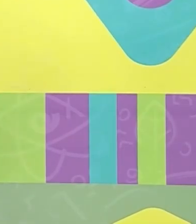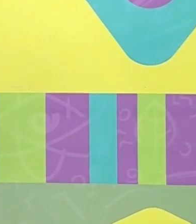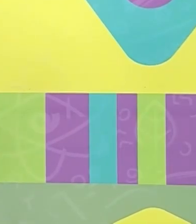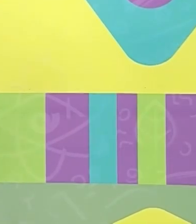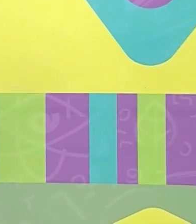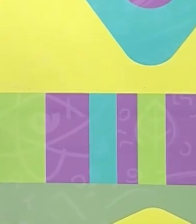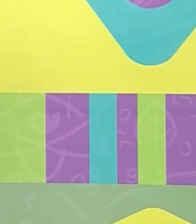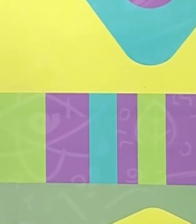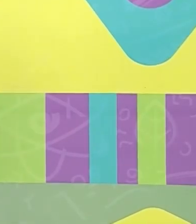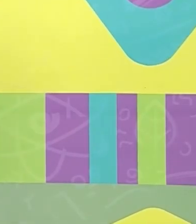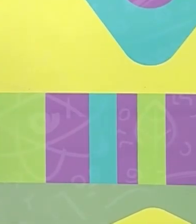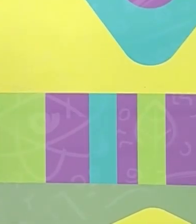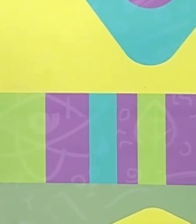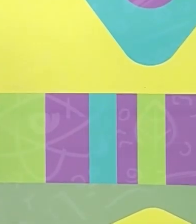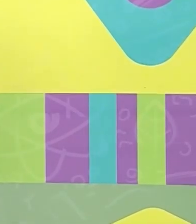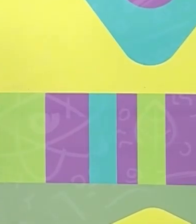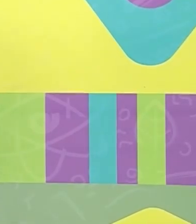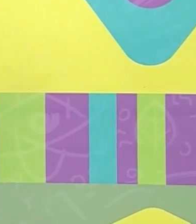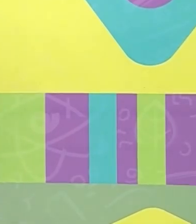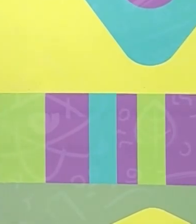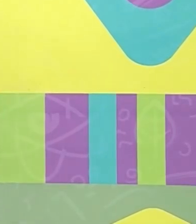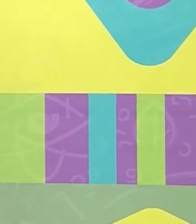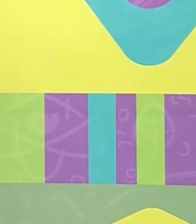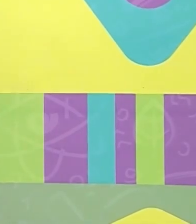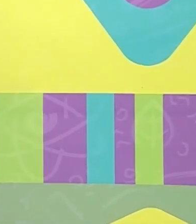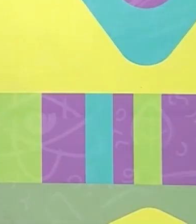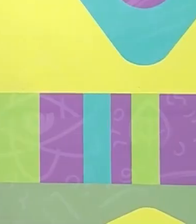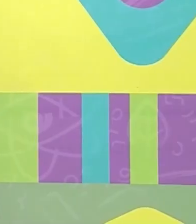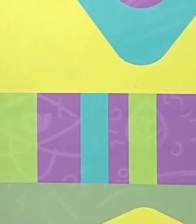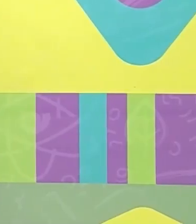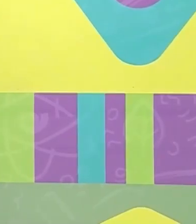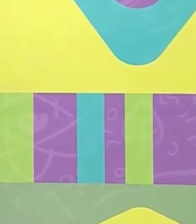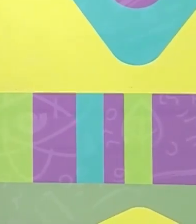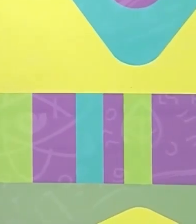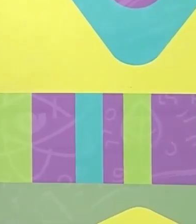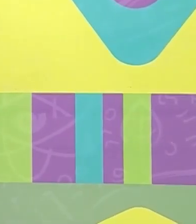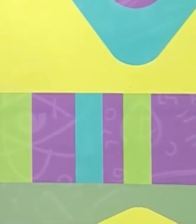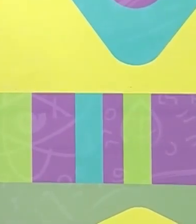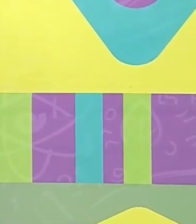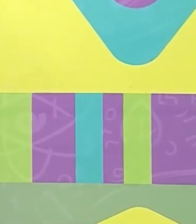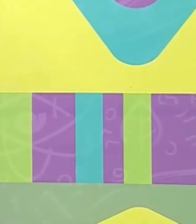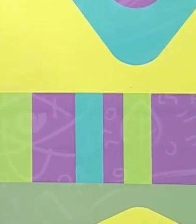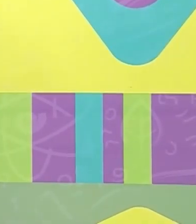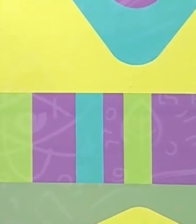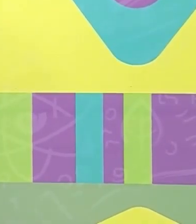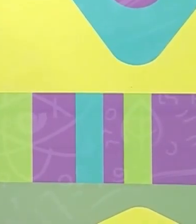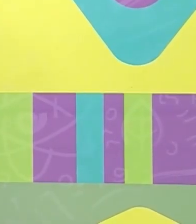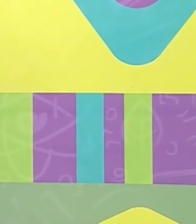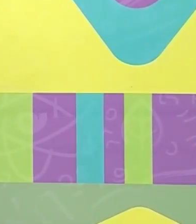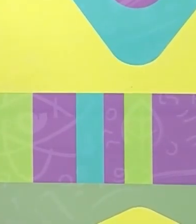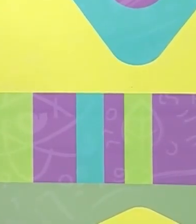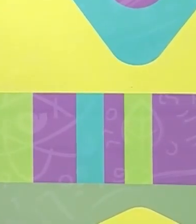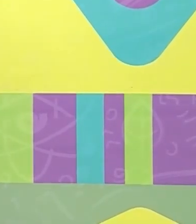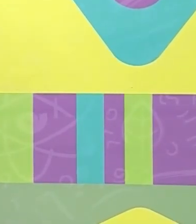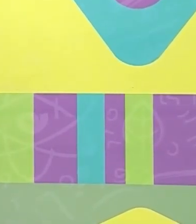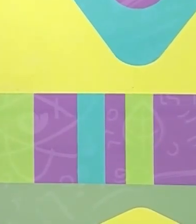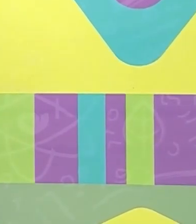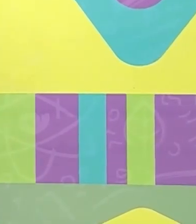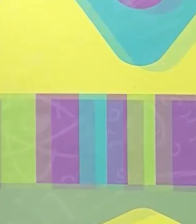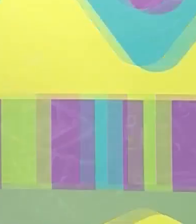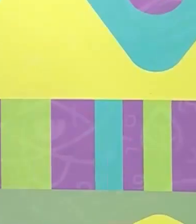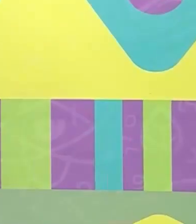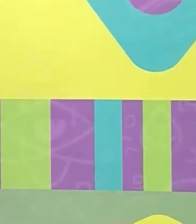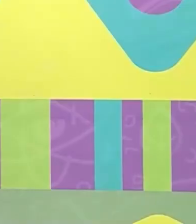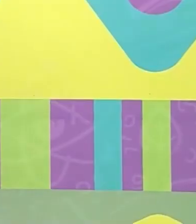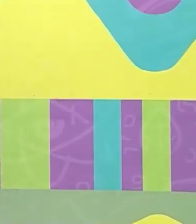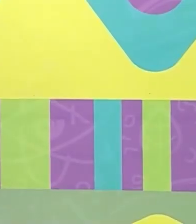da mão esquerda vai esperar só um pouquinho para ela sair e vai reaccionar. E vai começar a fazer este movimento.